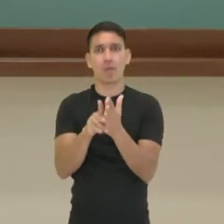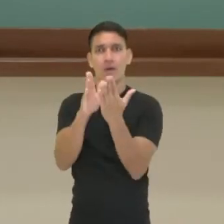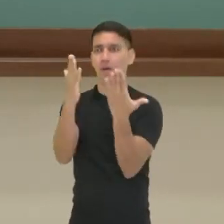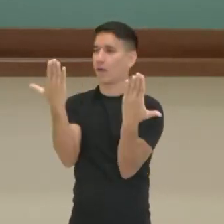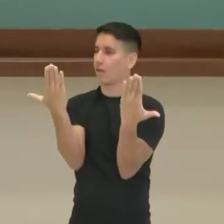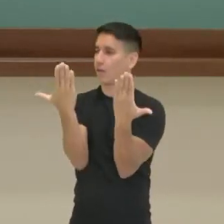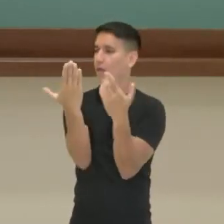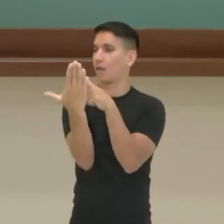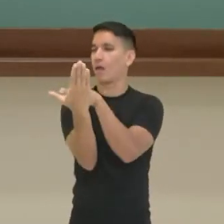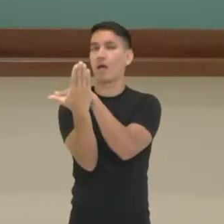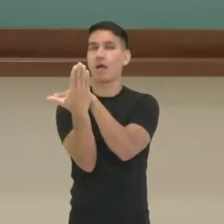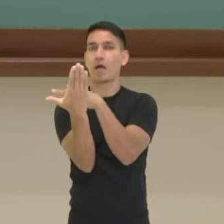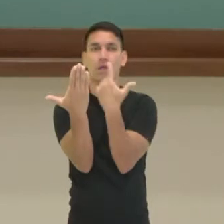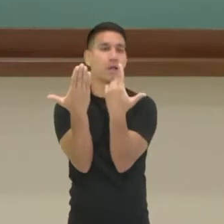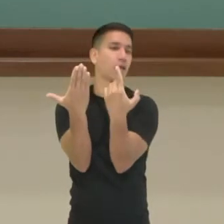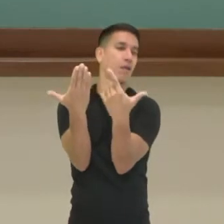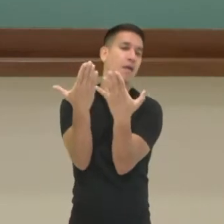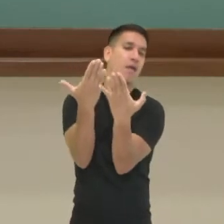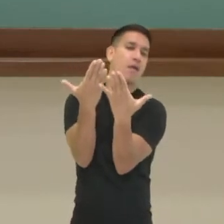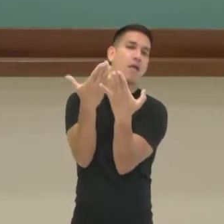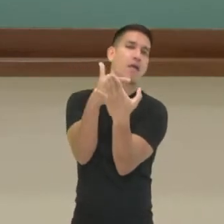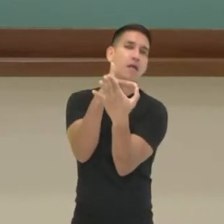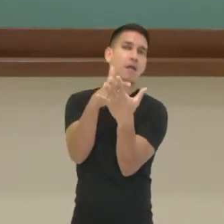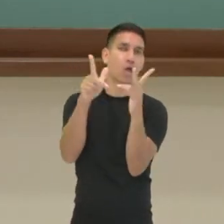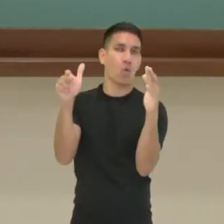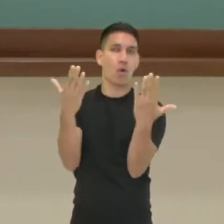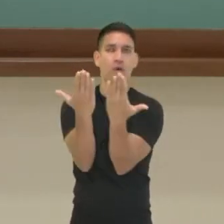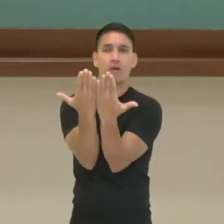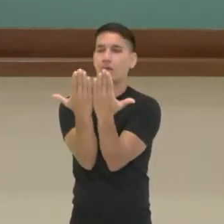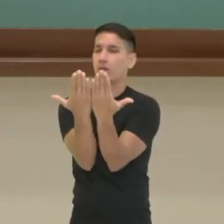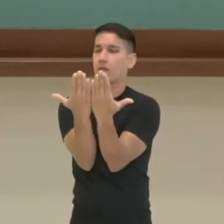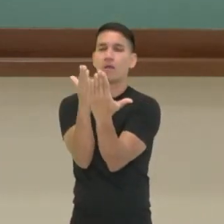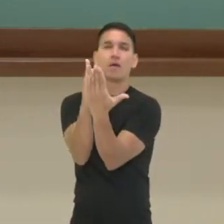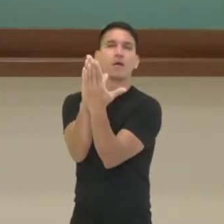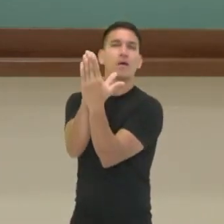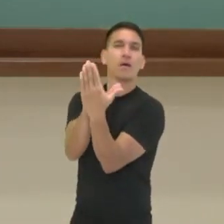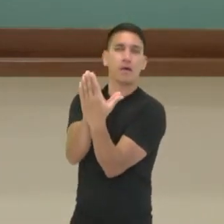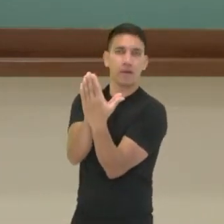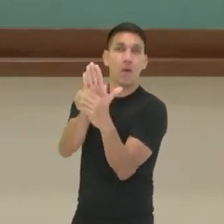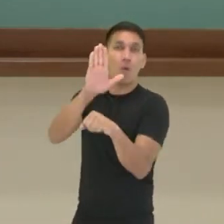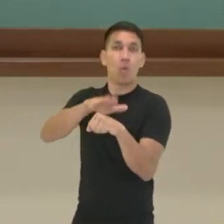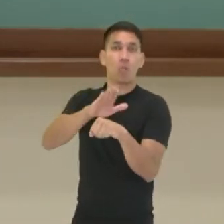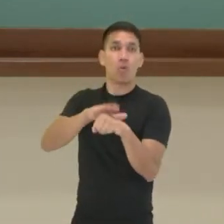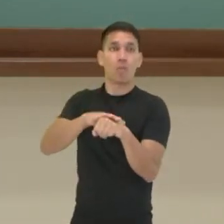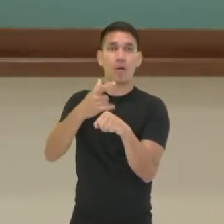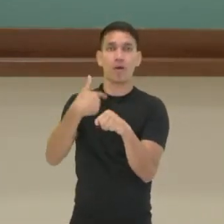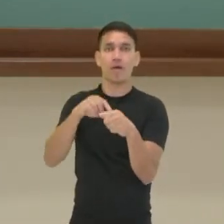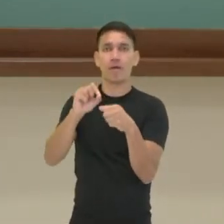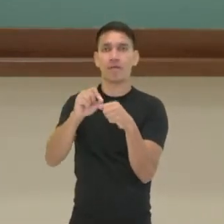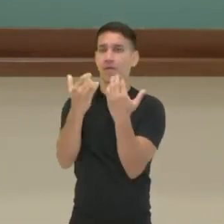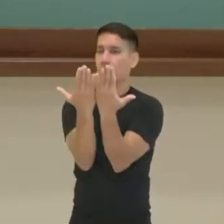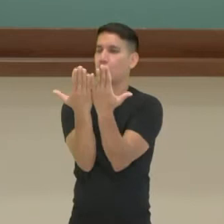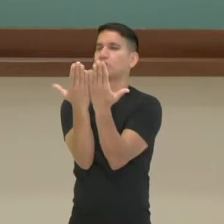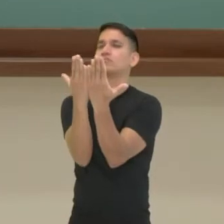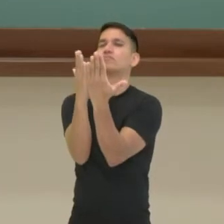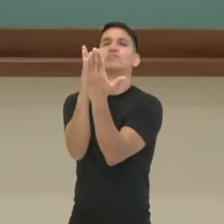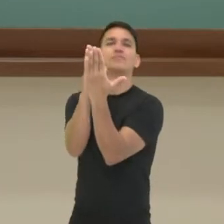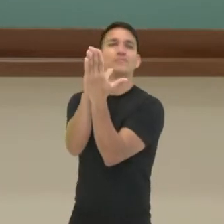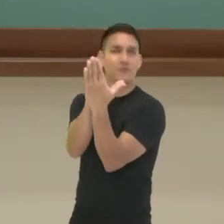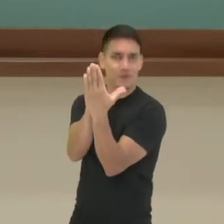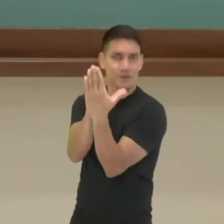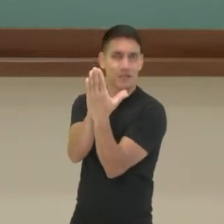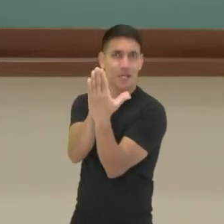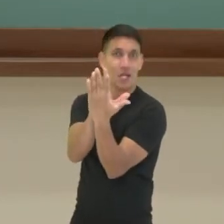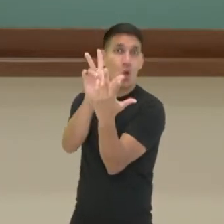de cá tem o mesmo tamanho que a ponta de cá? E a hora que eu faço a reflexão, elas